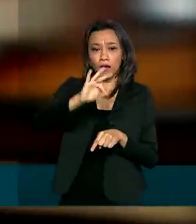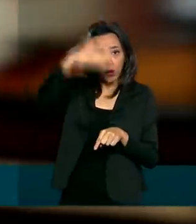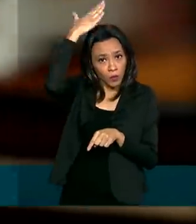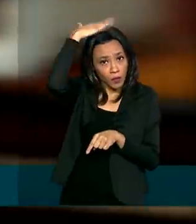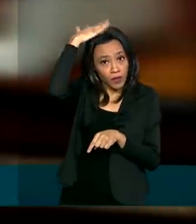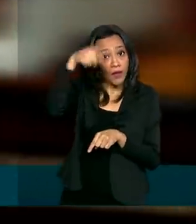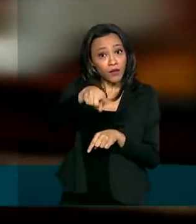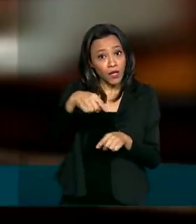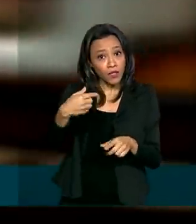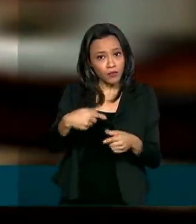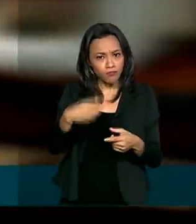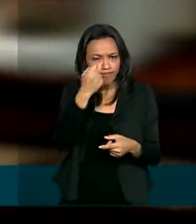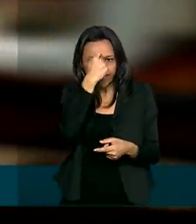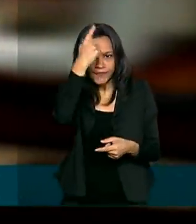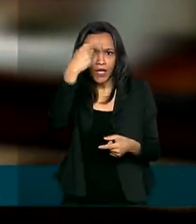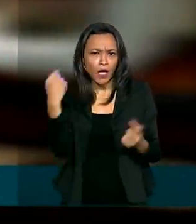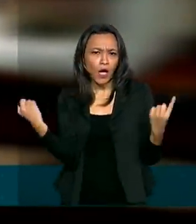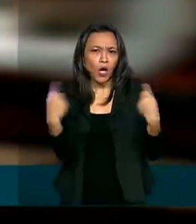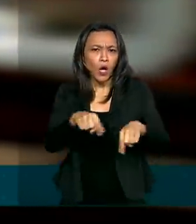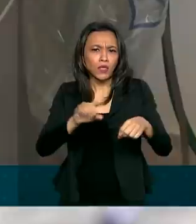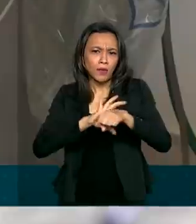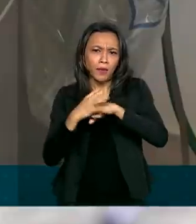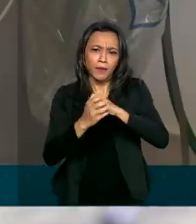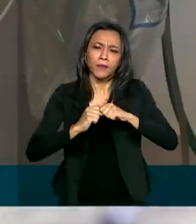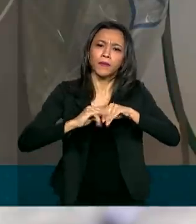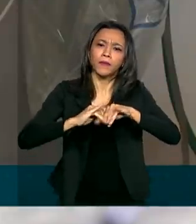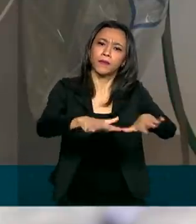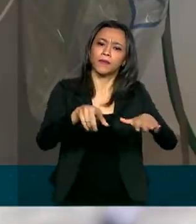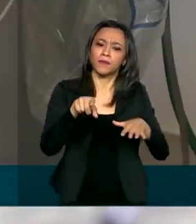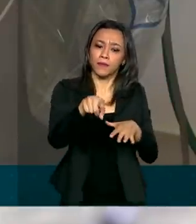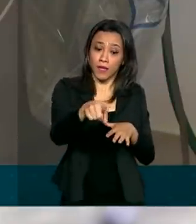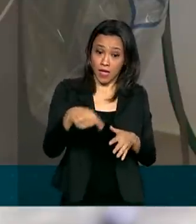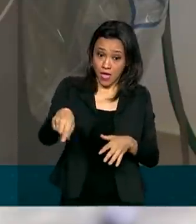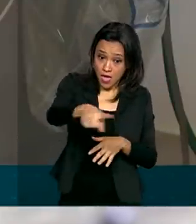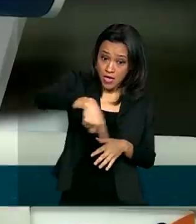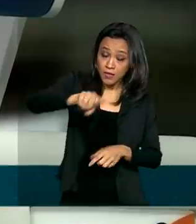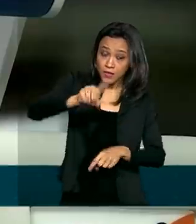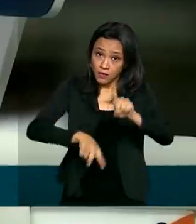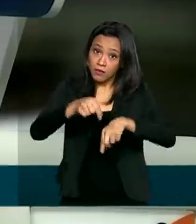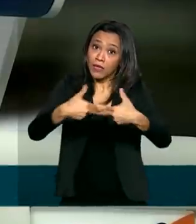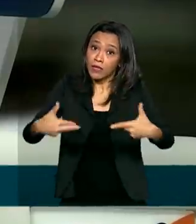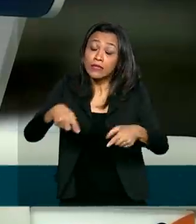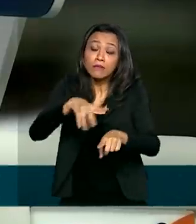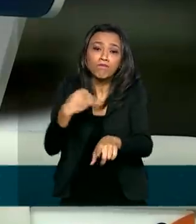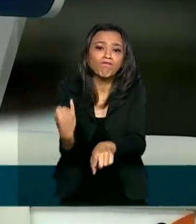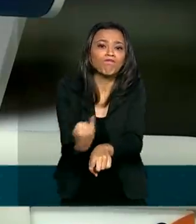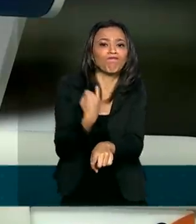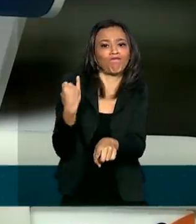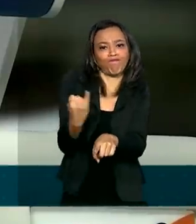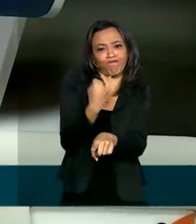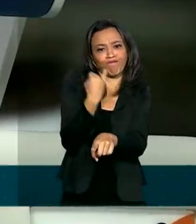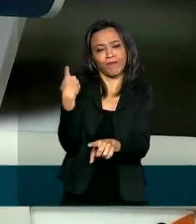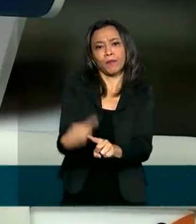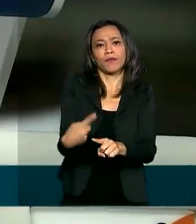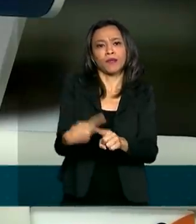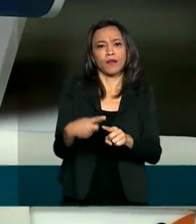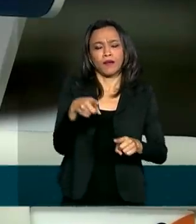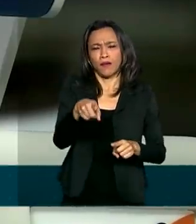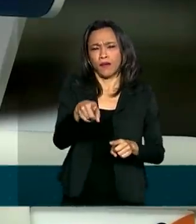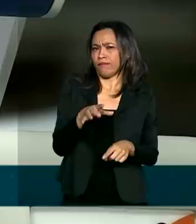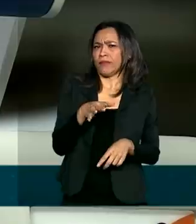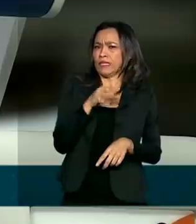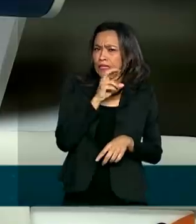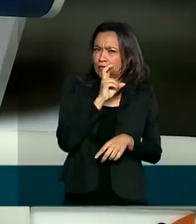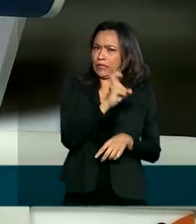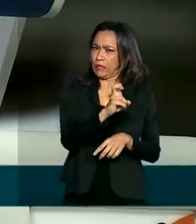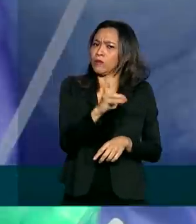na luta contra a Covid-19. Os respiradores são necessários, pois estima-se que cerca